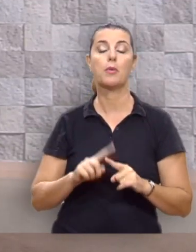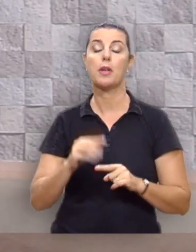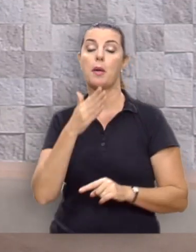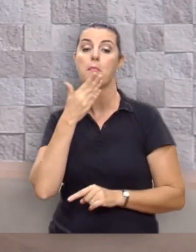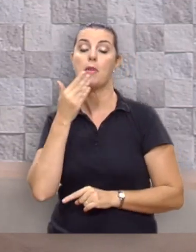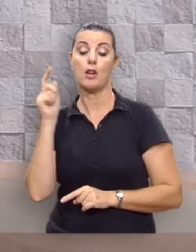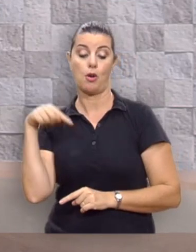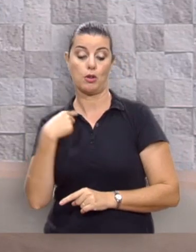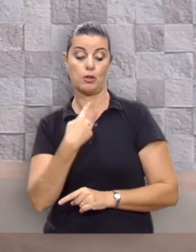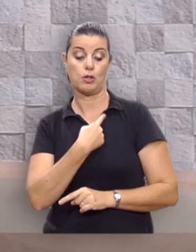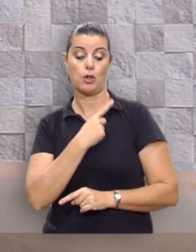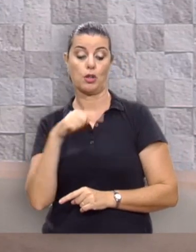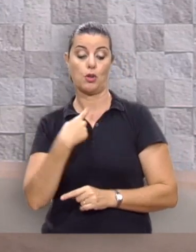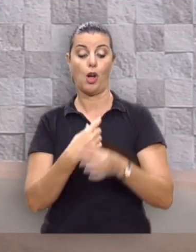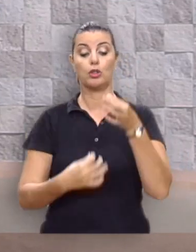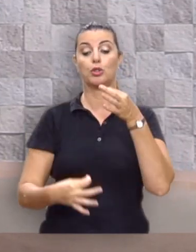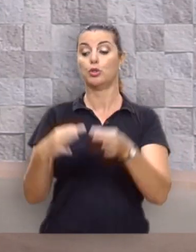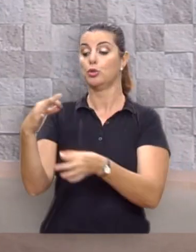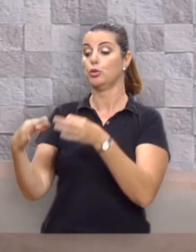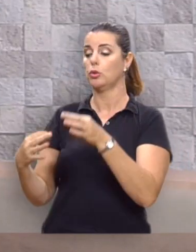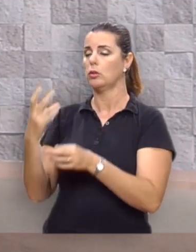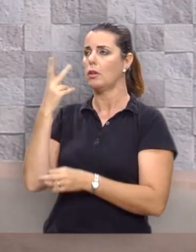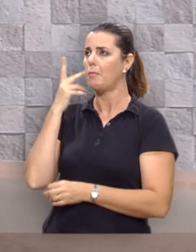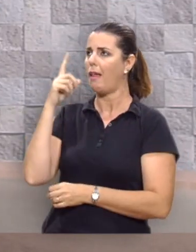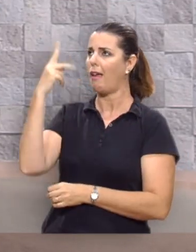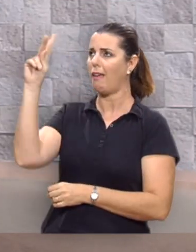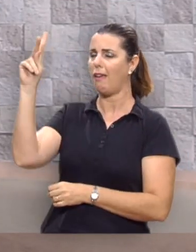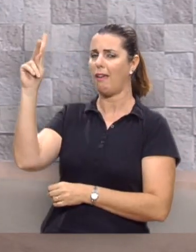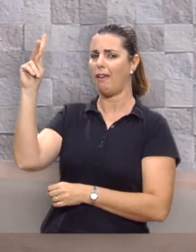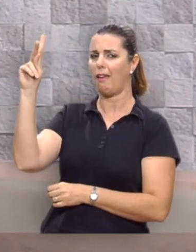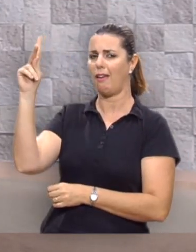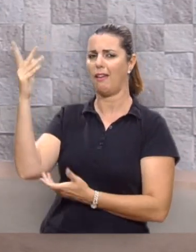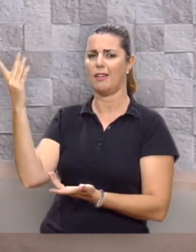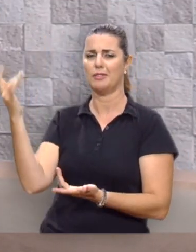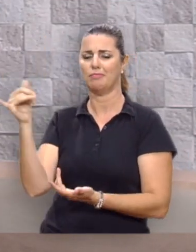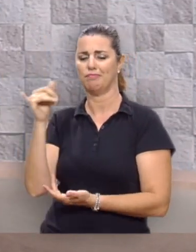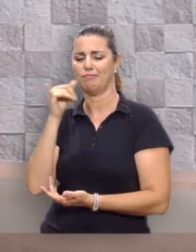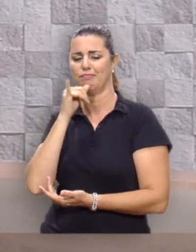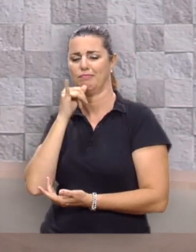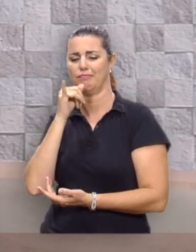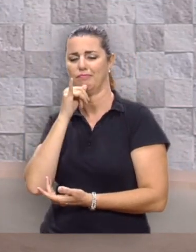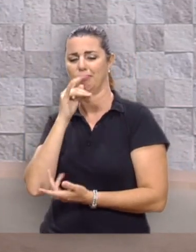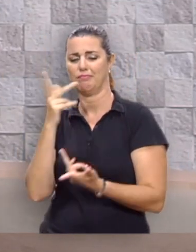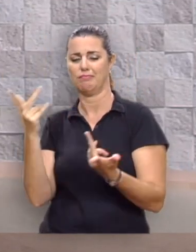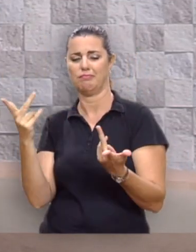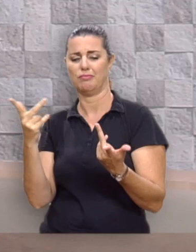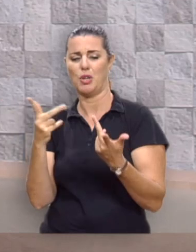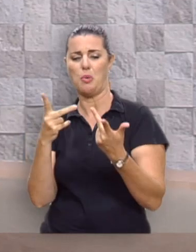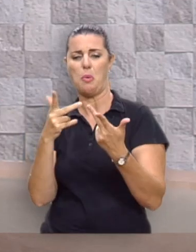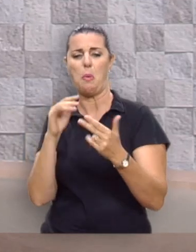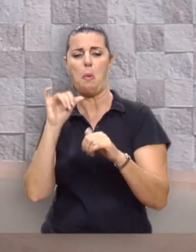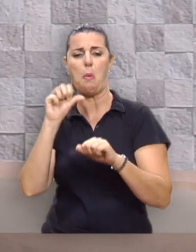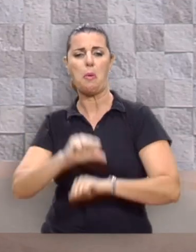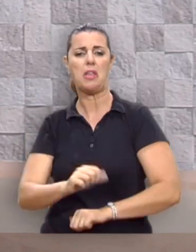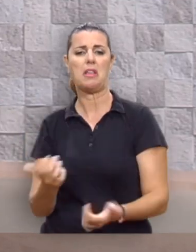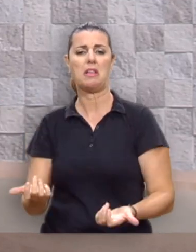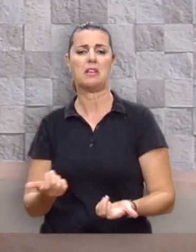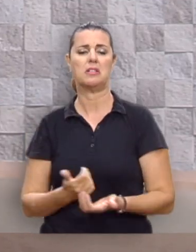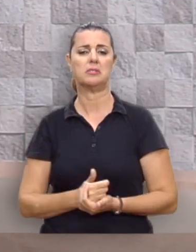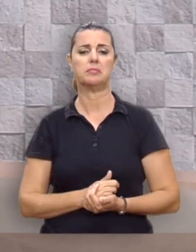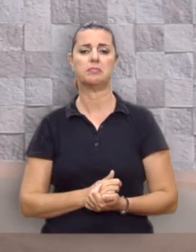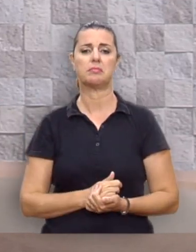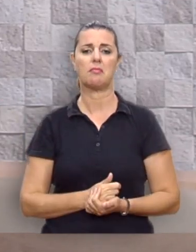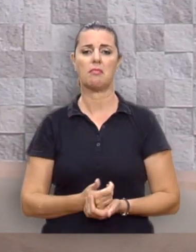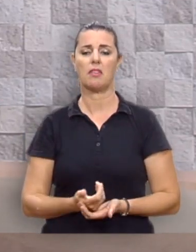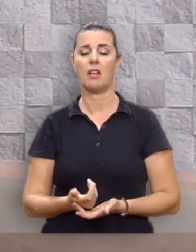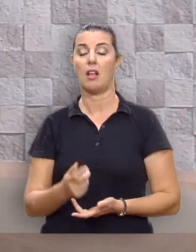melhor de nós, as nossas justiças, aos olhos dele, não passam de trapos de imundícia.